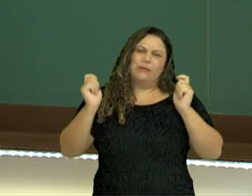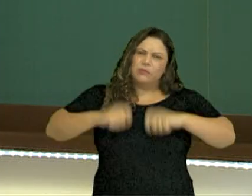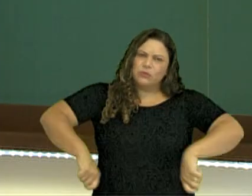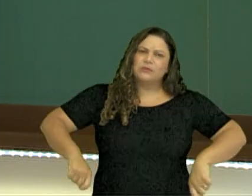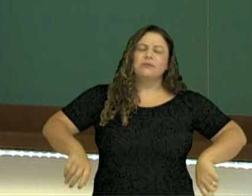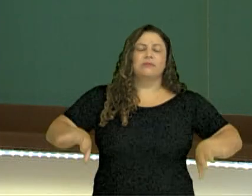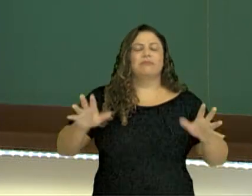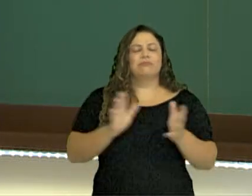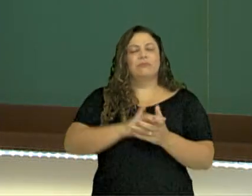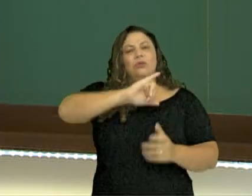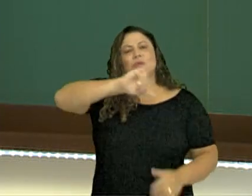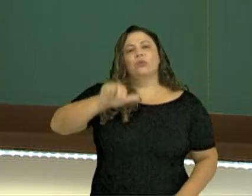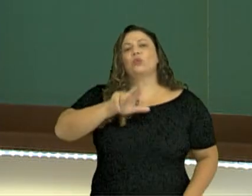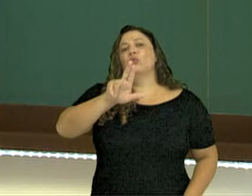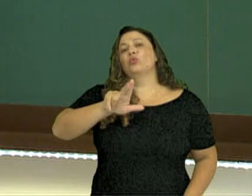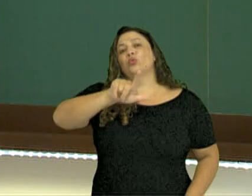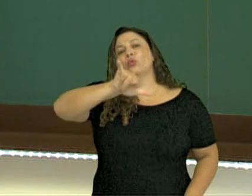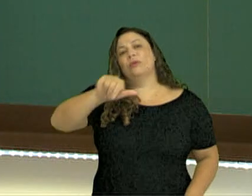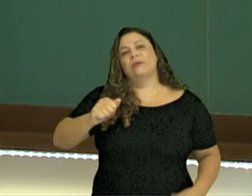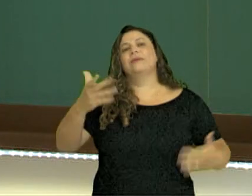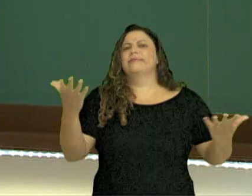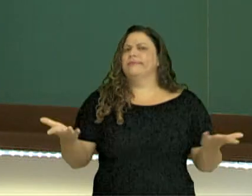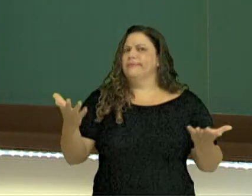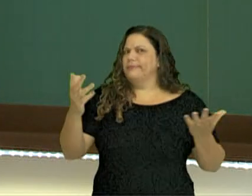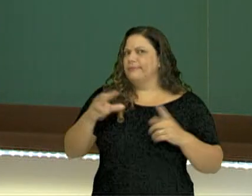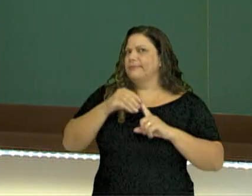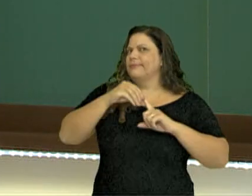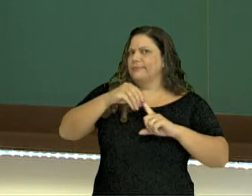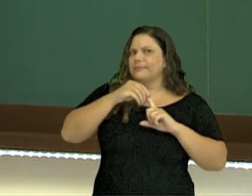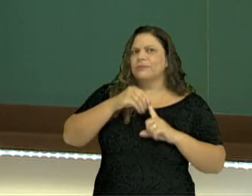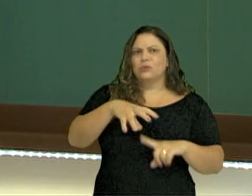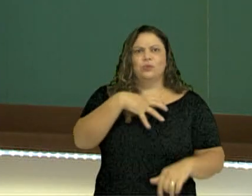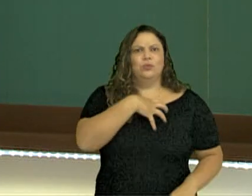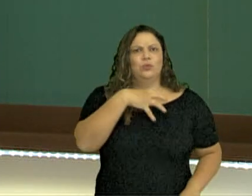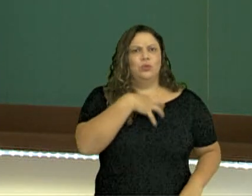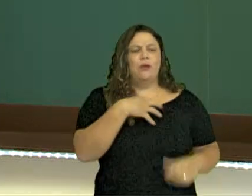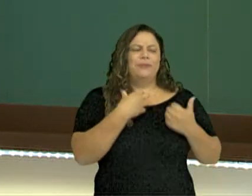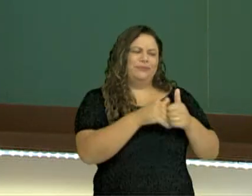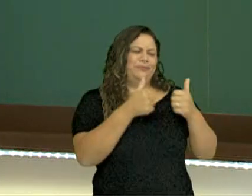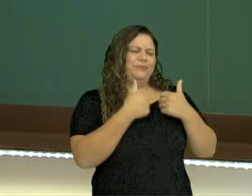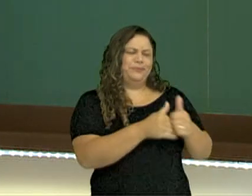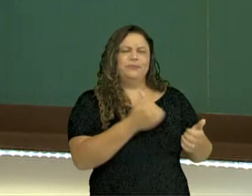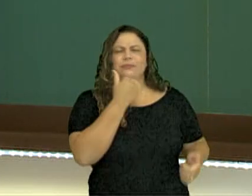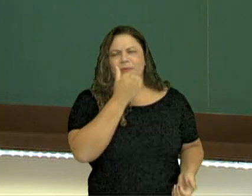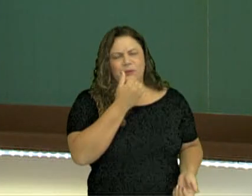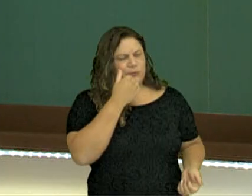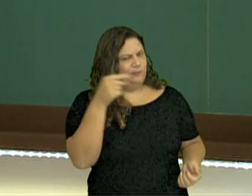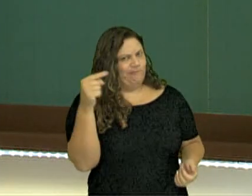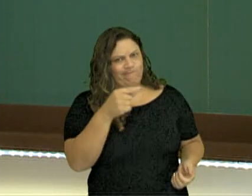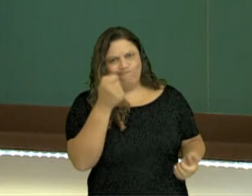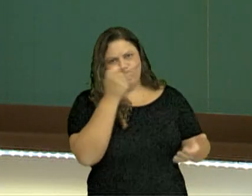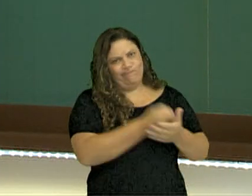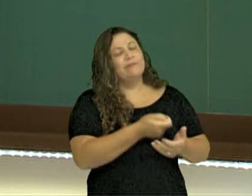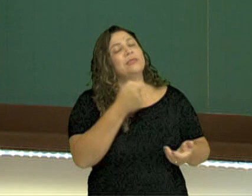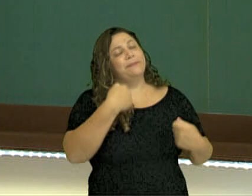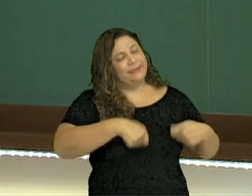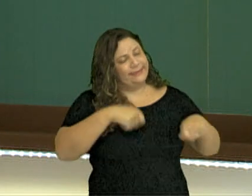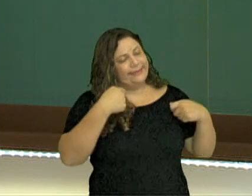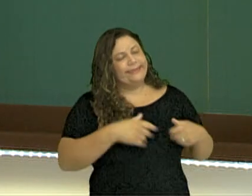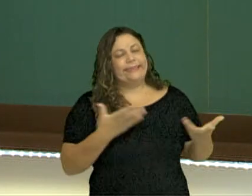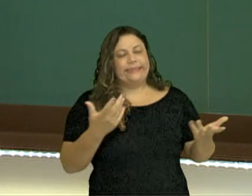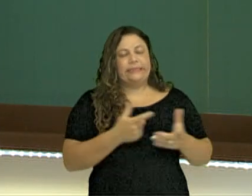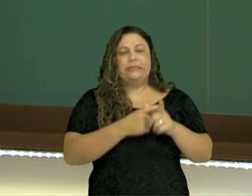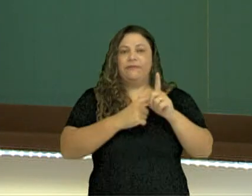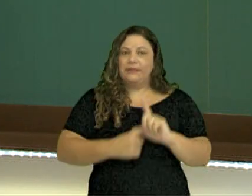desse caso da Júlia, seria a única maneira, né? Porque o transporte, ela mora muito longe, não haveria condições. E ela fez a